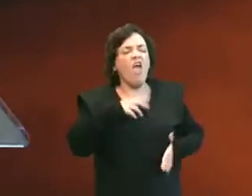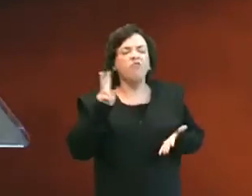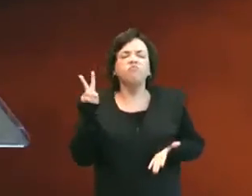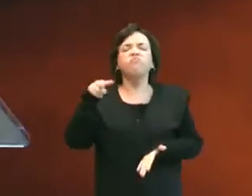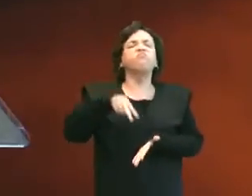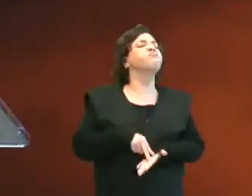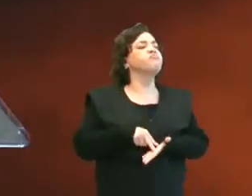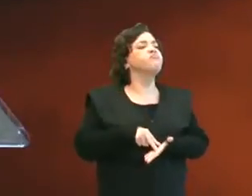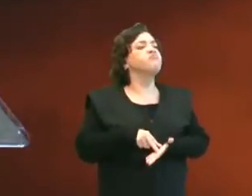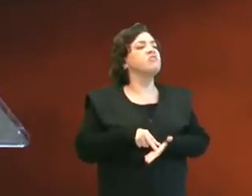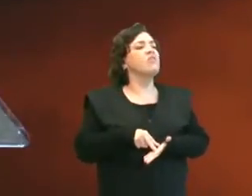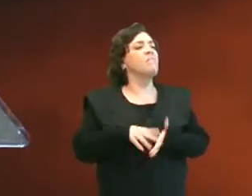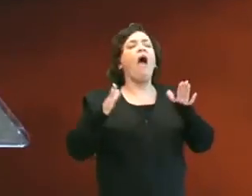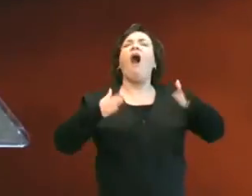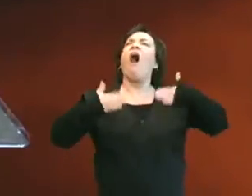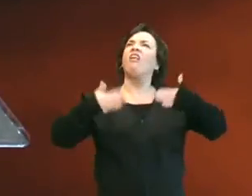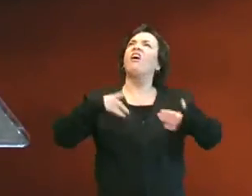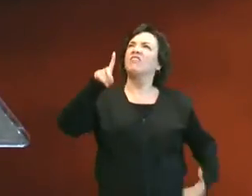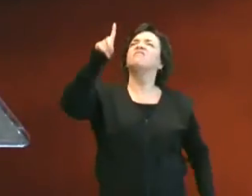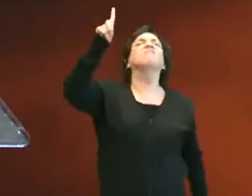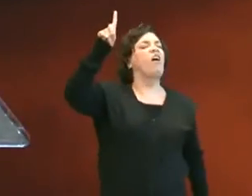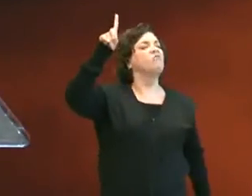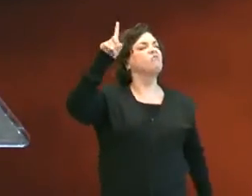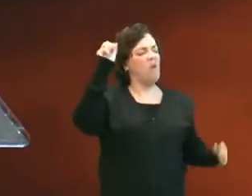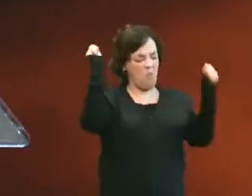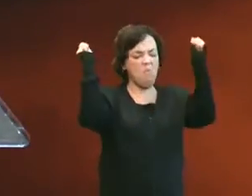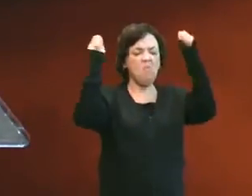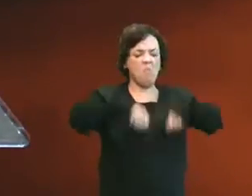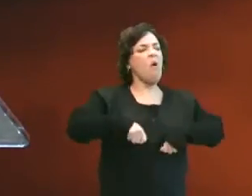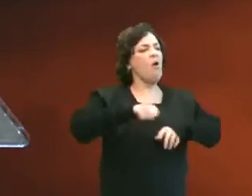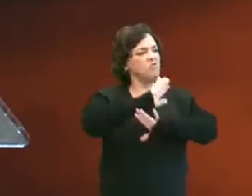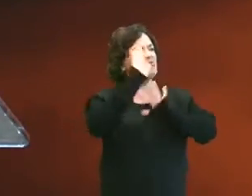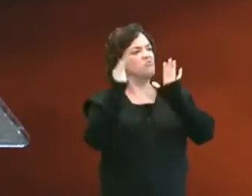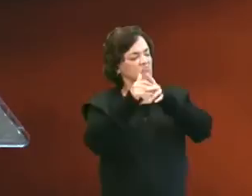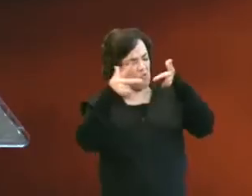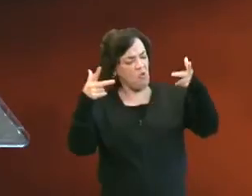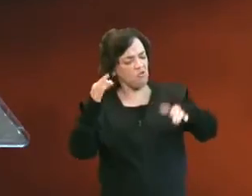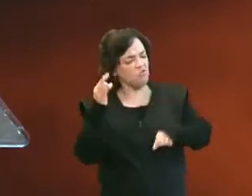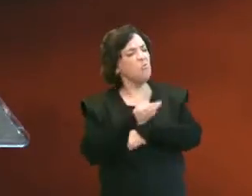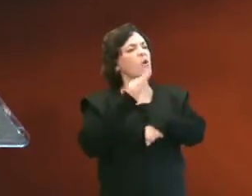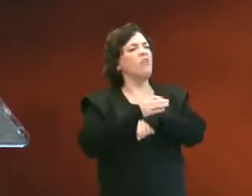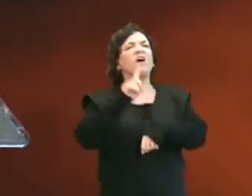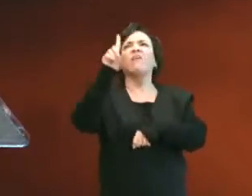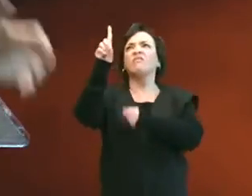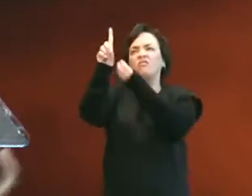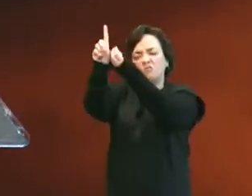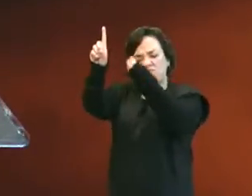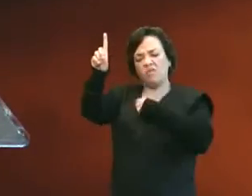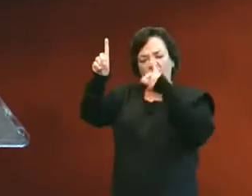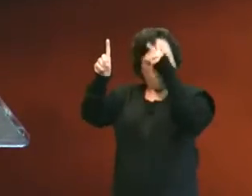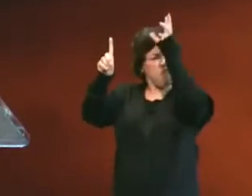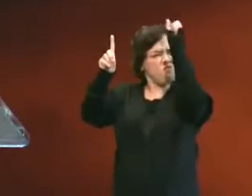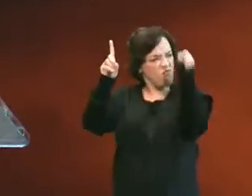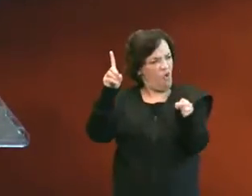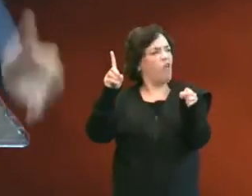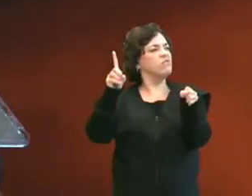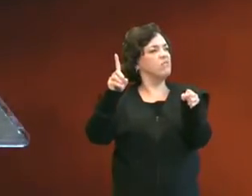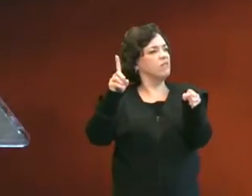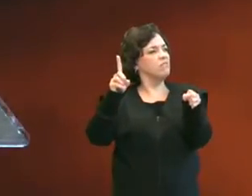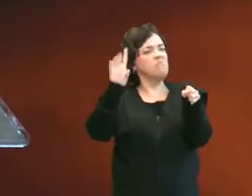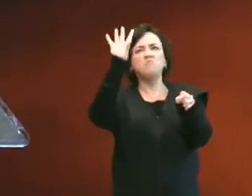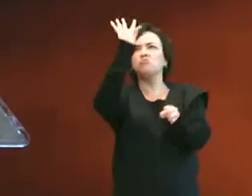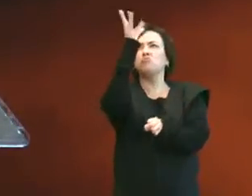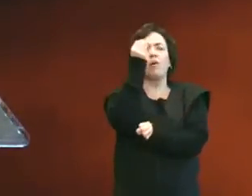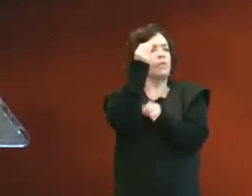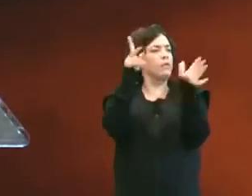Posso todas as coisas naquele que me fortalece. Força